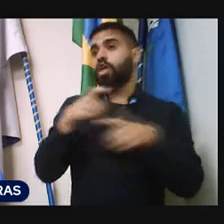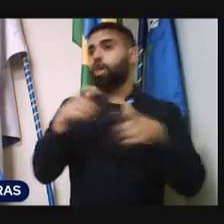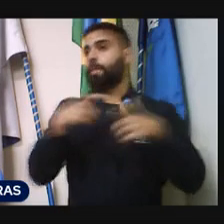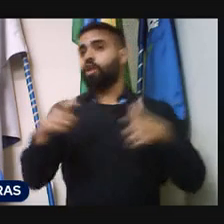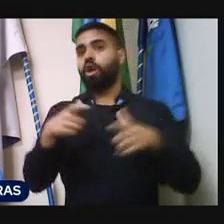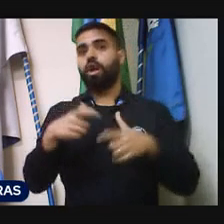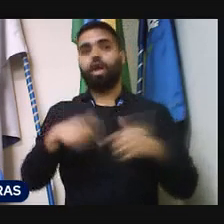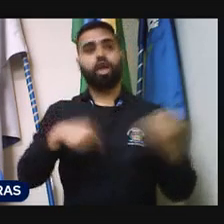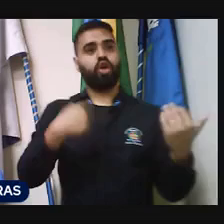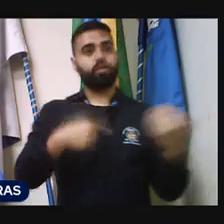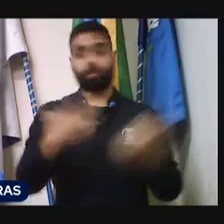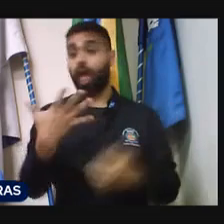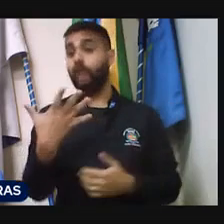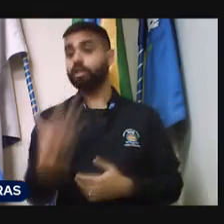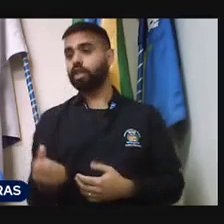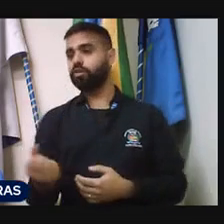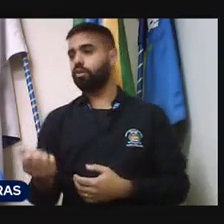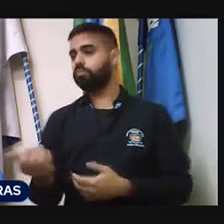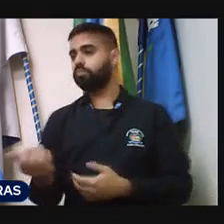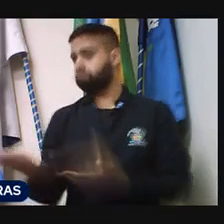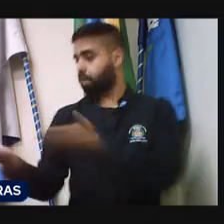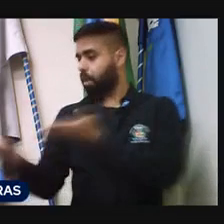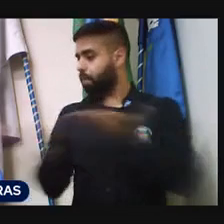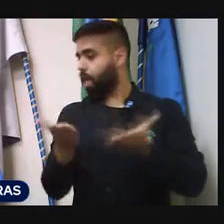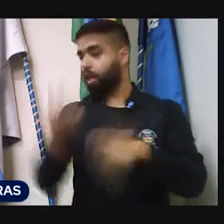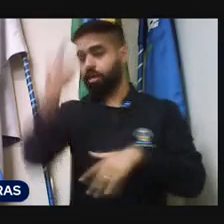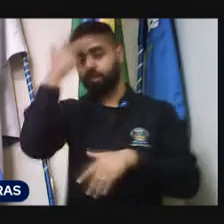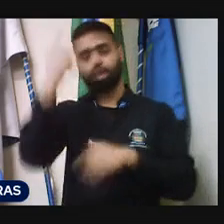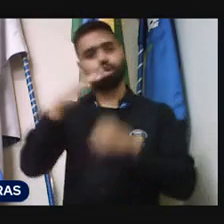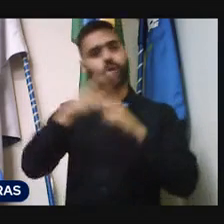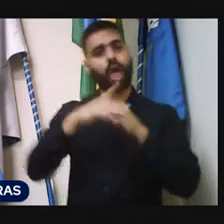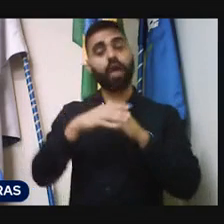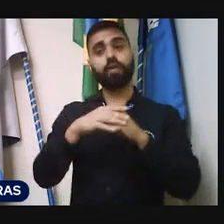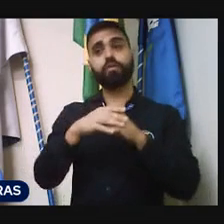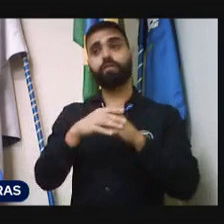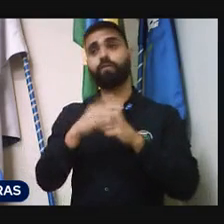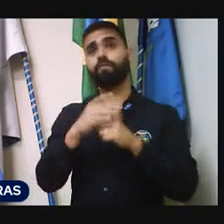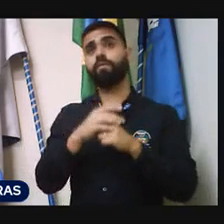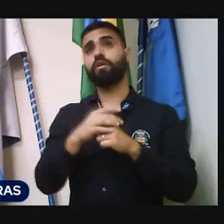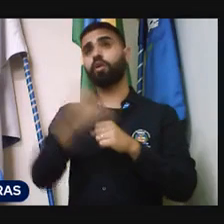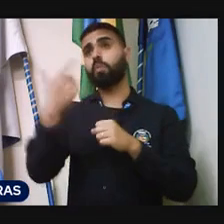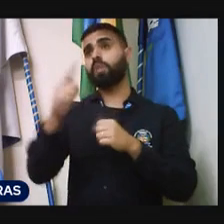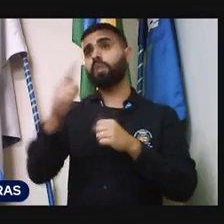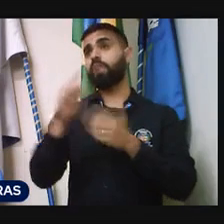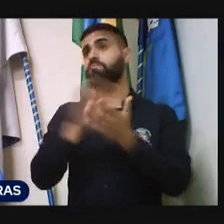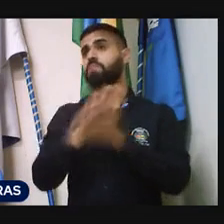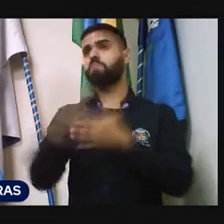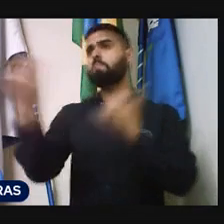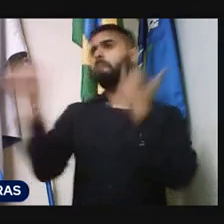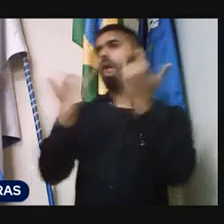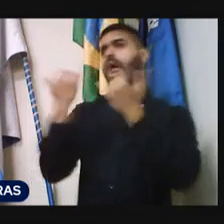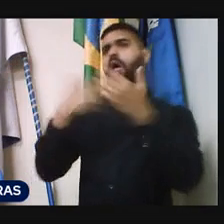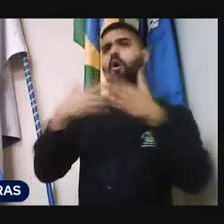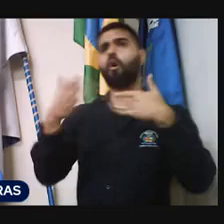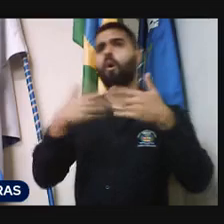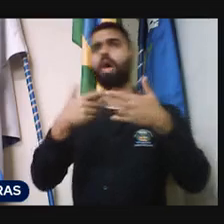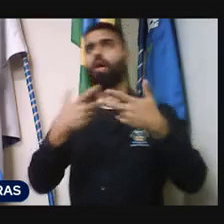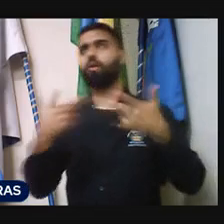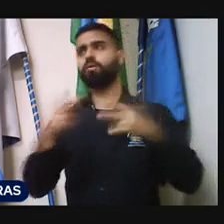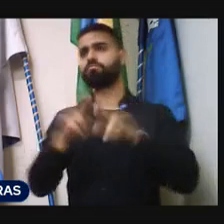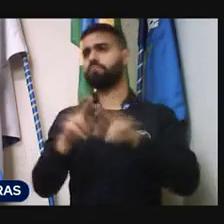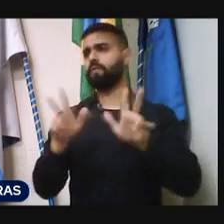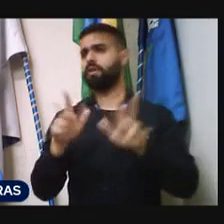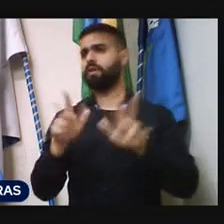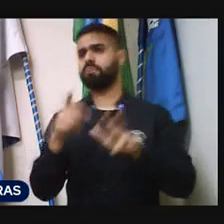não recusou em receber os doentes lá foram todos muito bem tratado não tivemos notícia de qualquer coisa